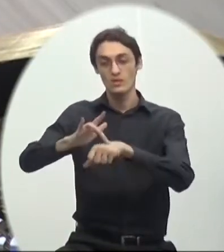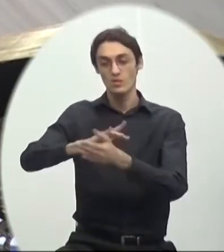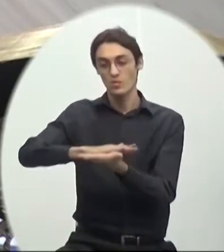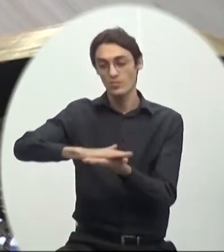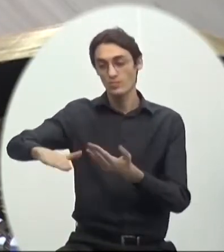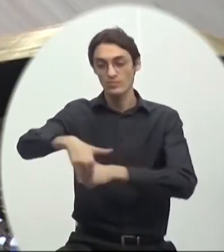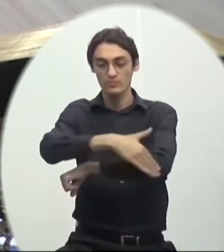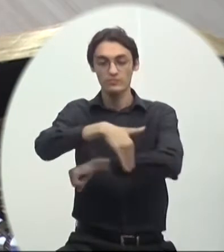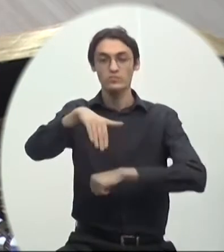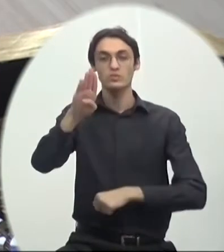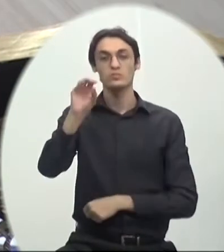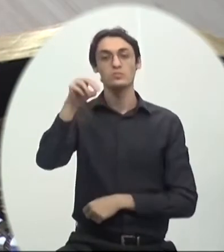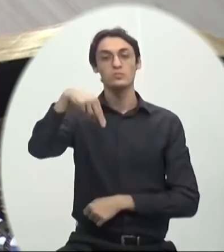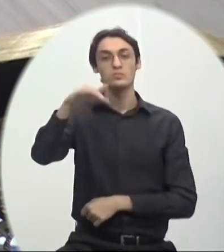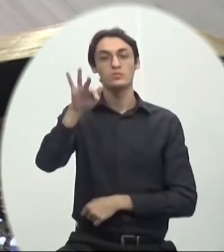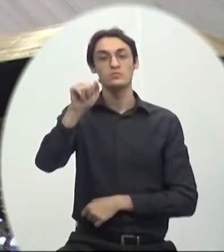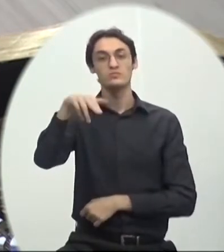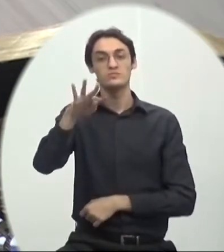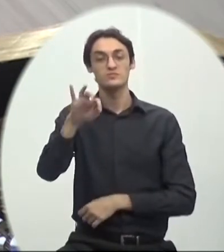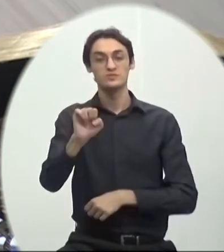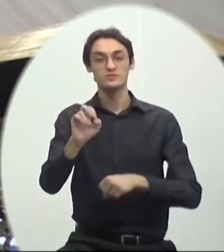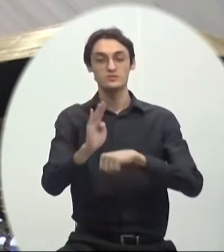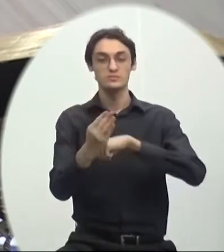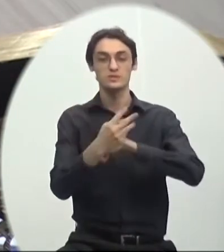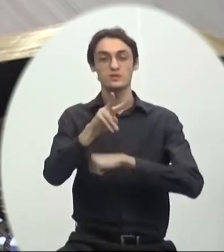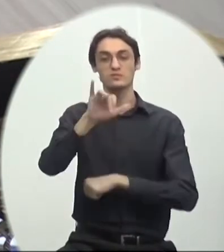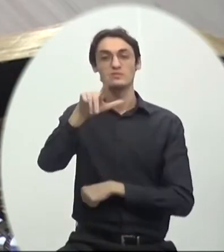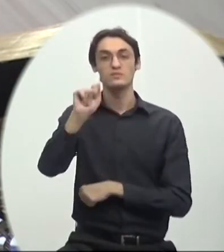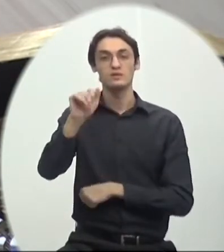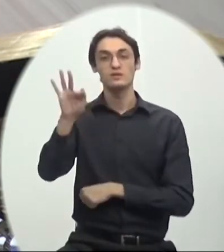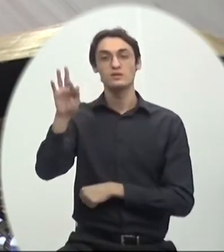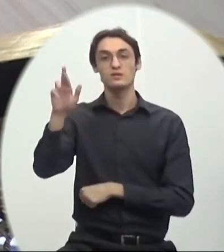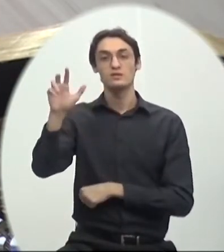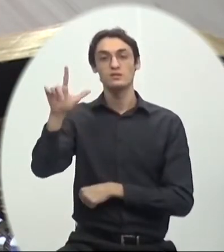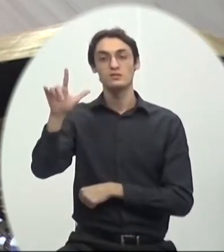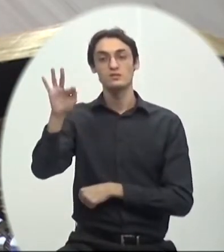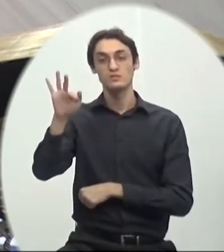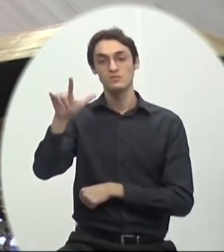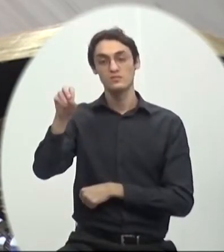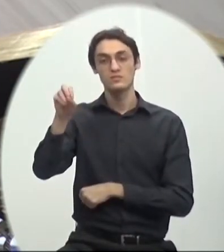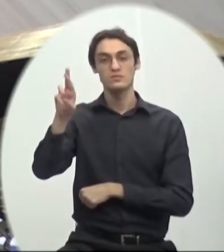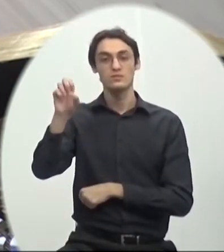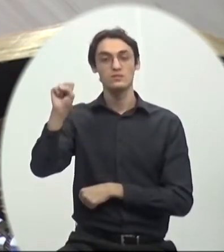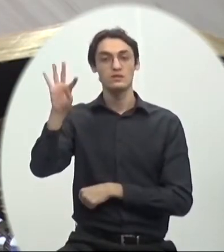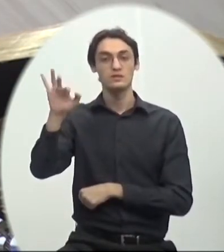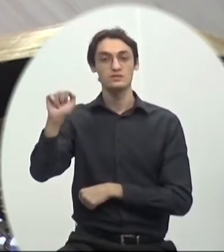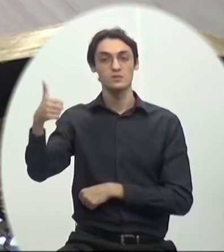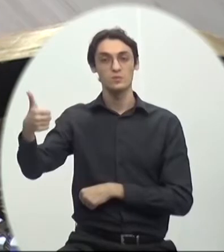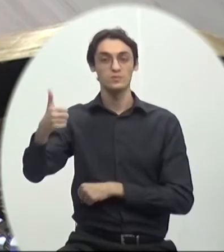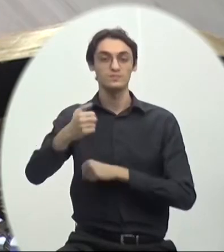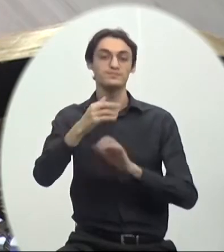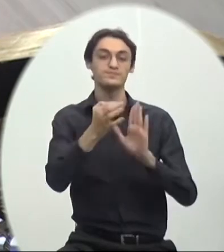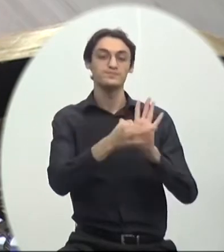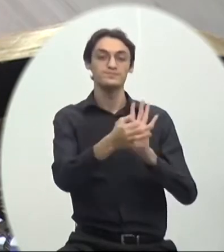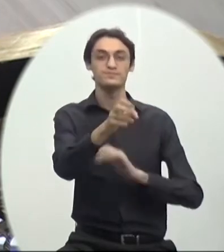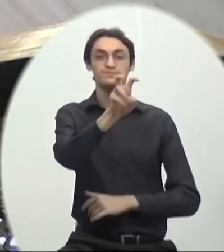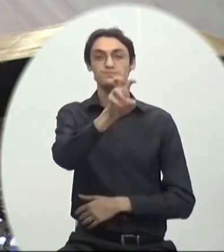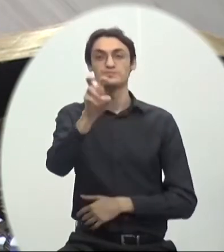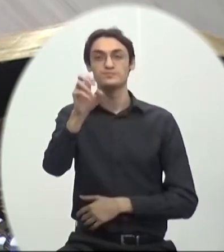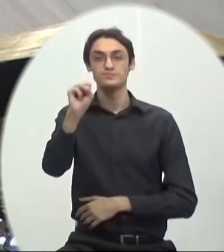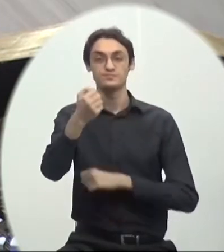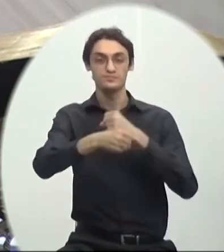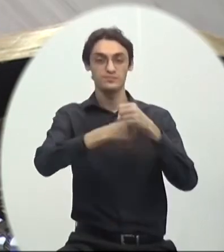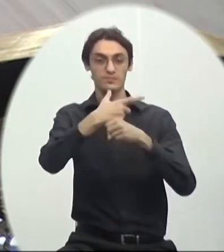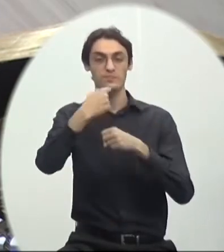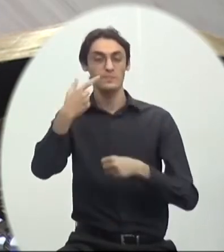Bonfante Filho, bairro Vila Floresta, Floresta 1. Indicação número